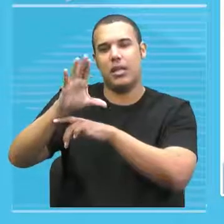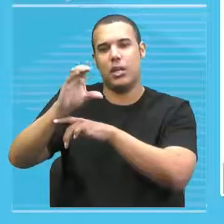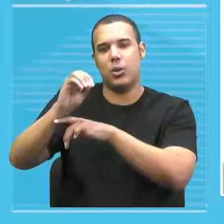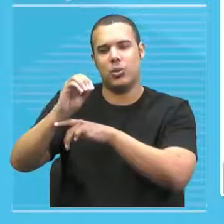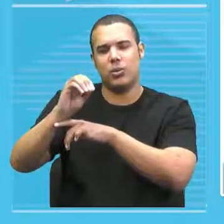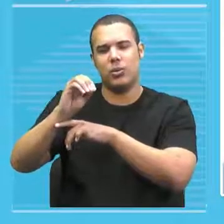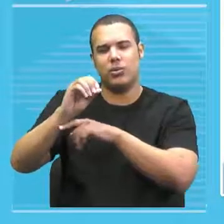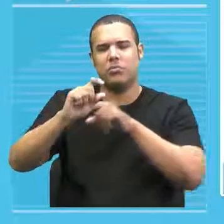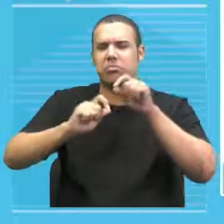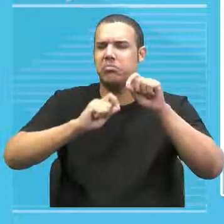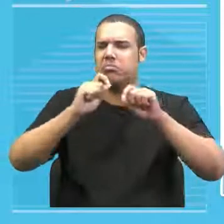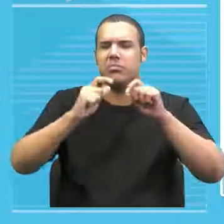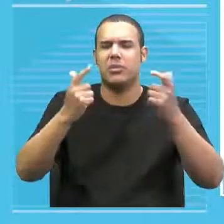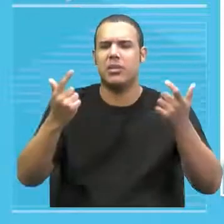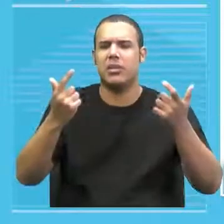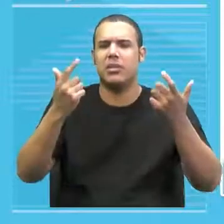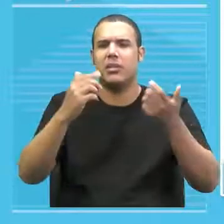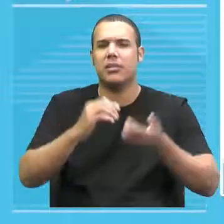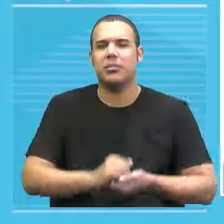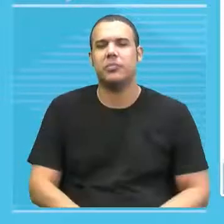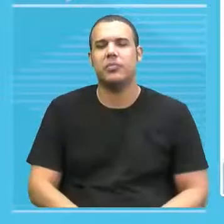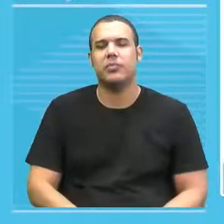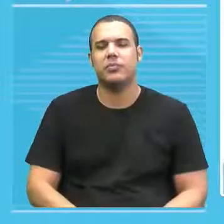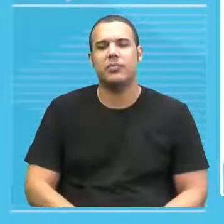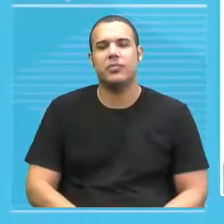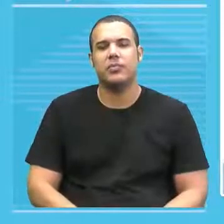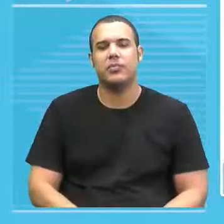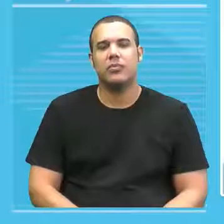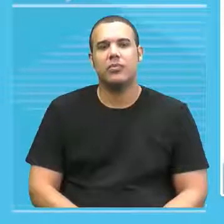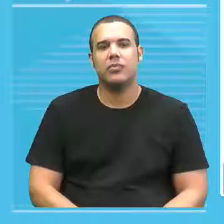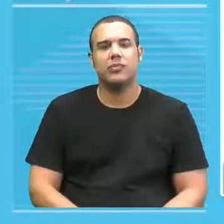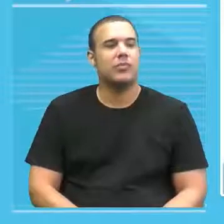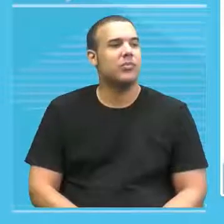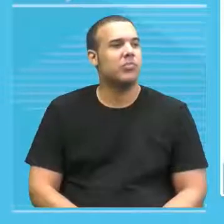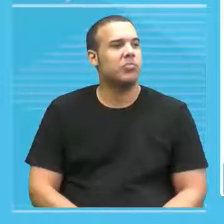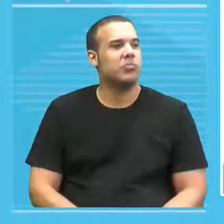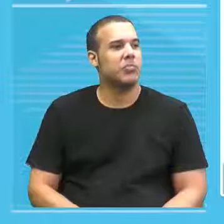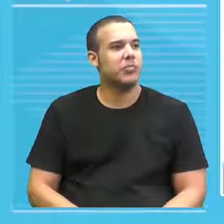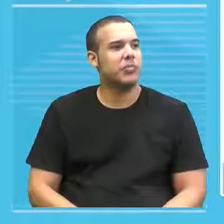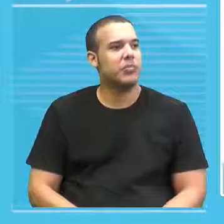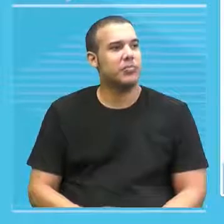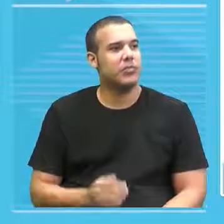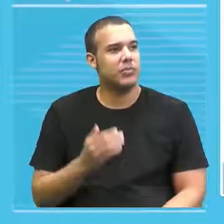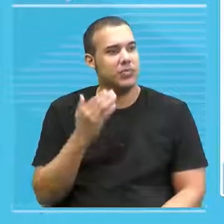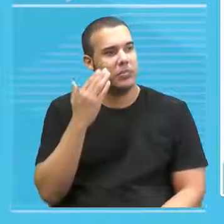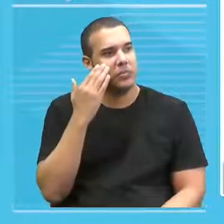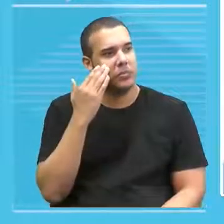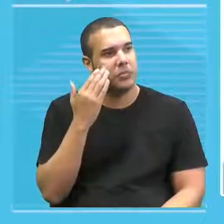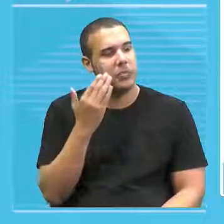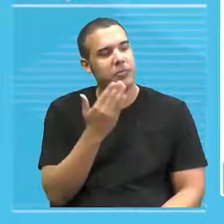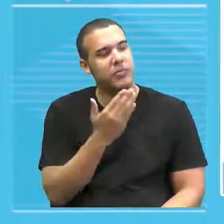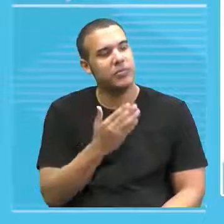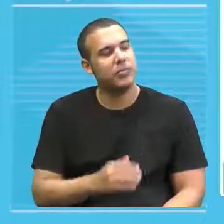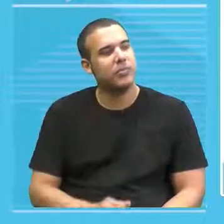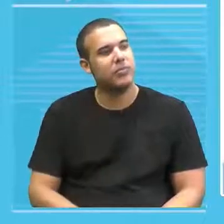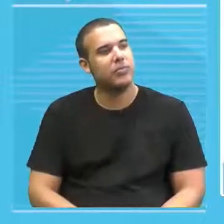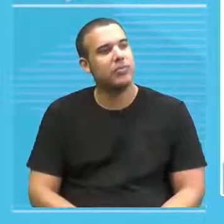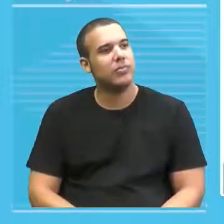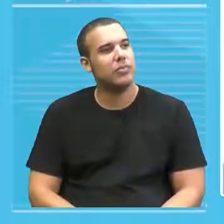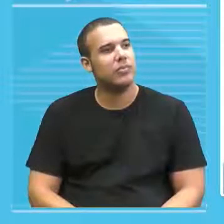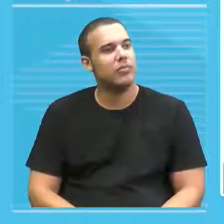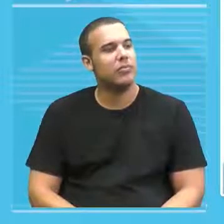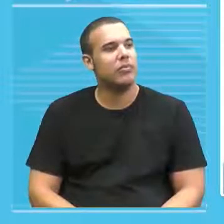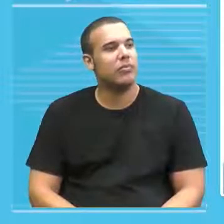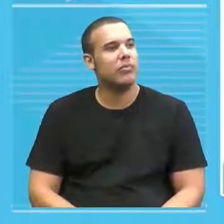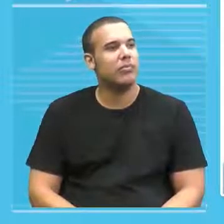que seria esse conceito de assimetria deixa eu destacar aqui em caneta A então vejo